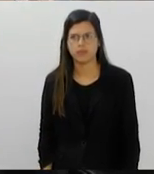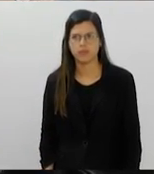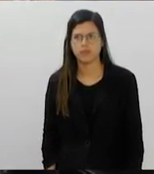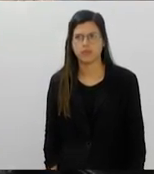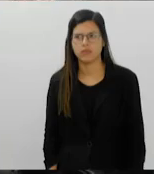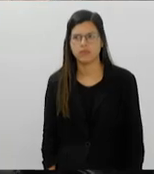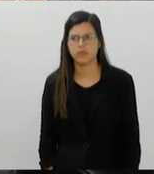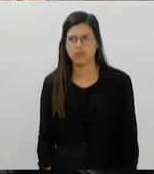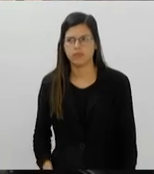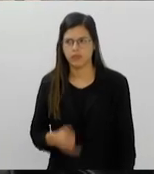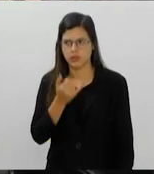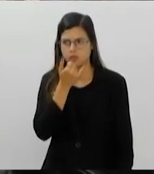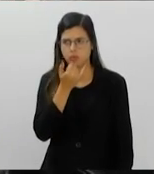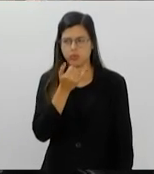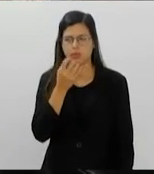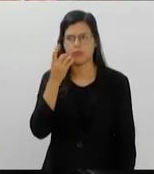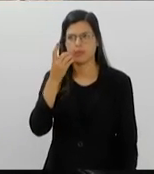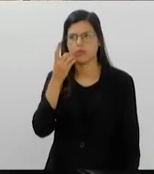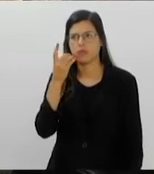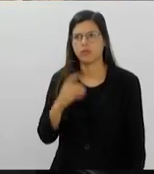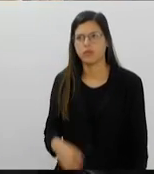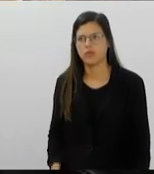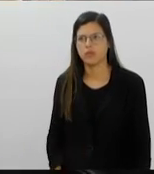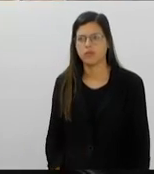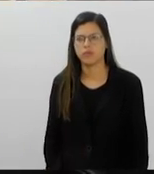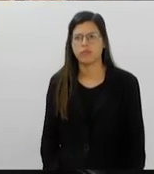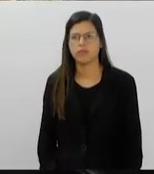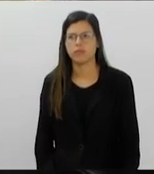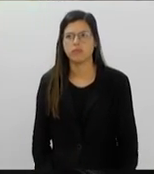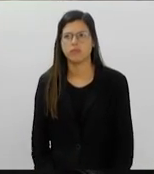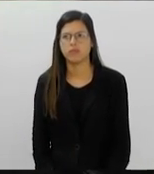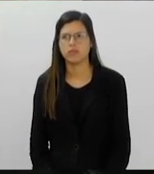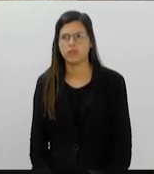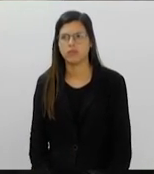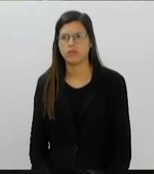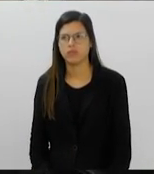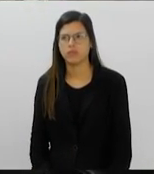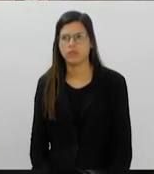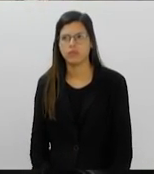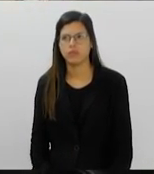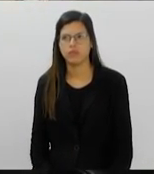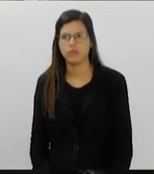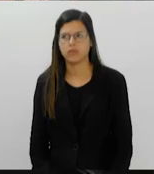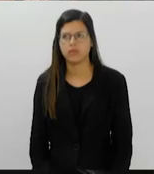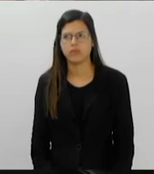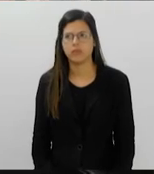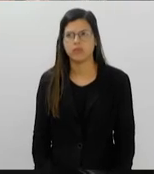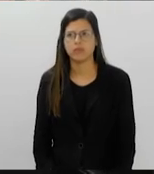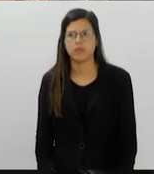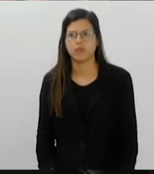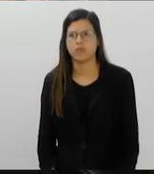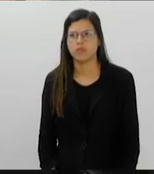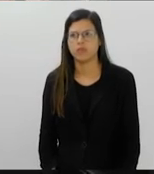Ah, perdão, deputado. Eu só estou olhando pelos nomes aqui. A presidência...